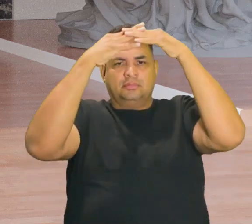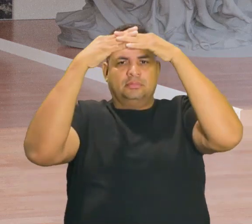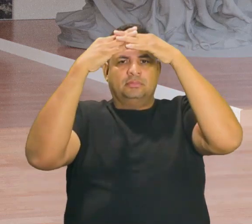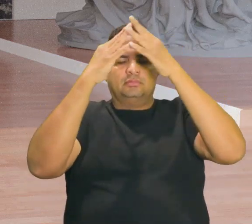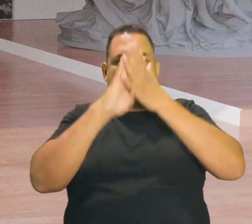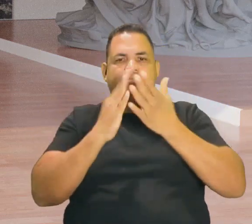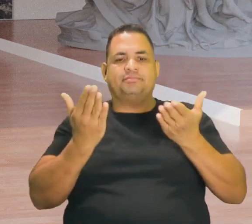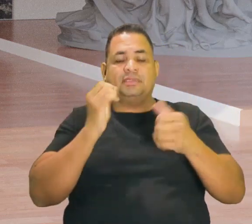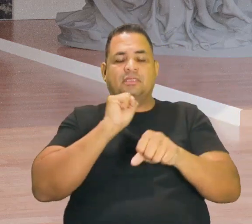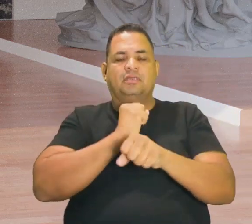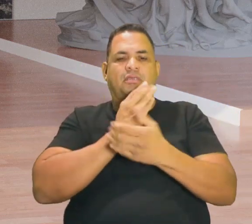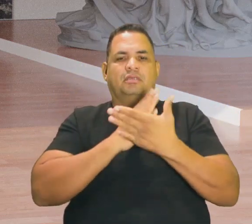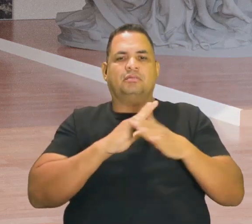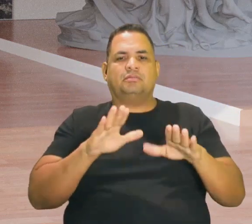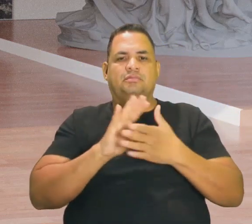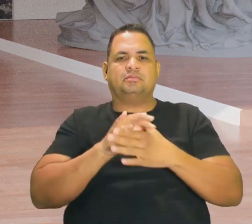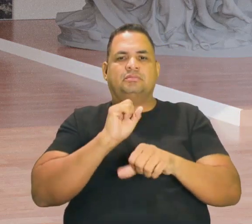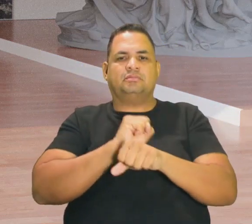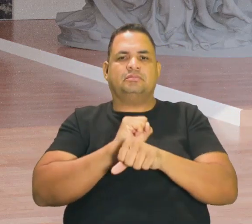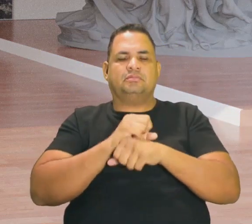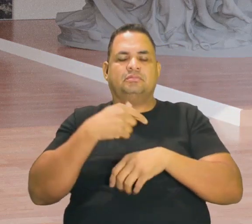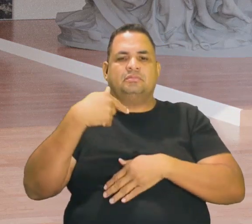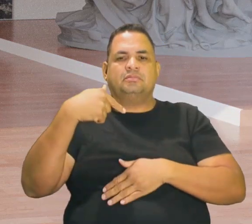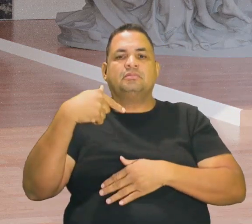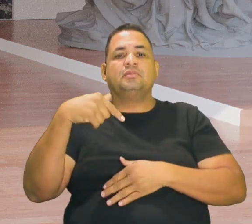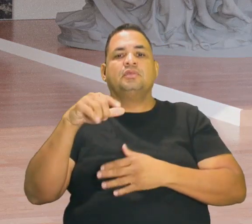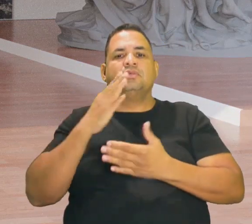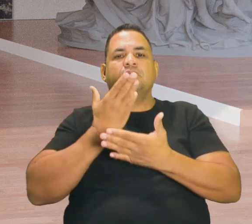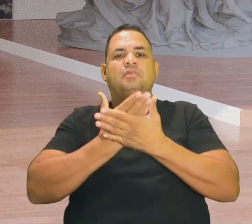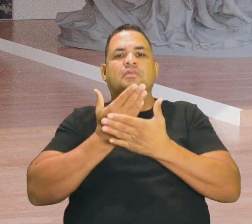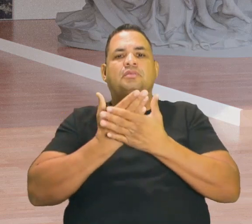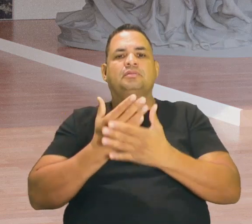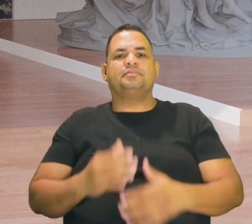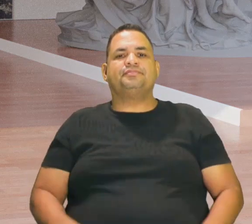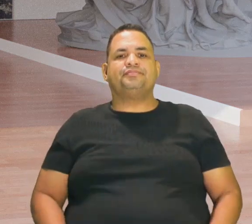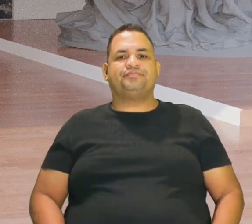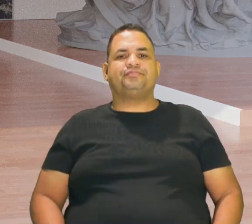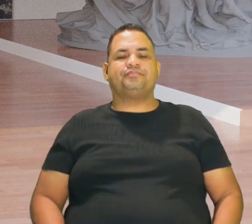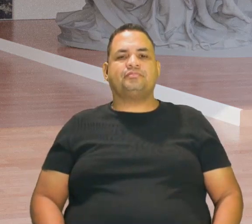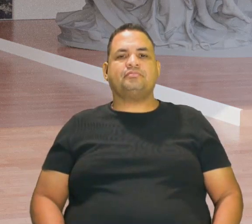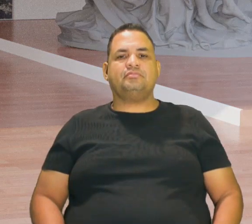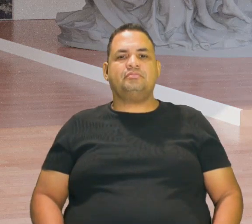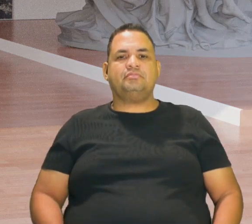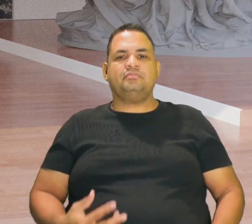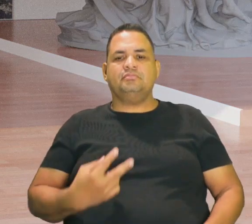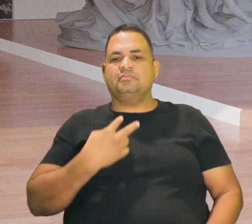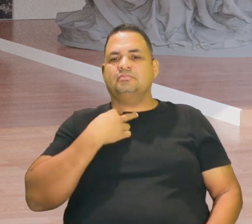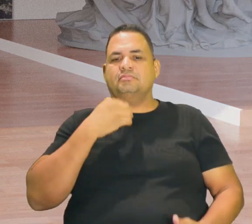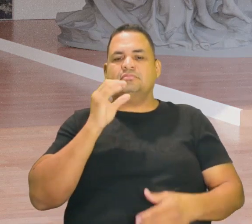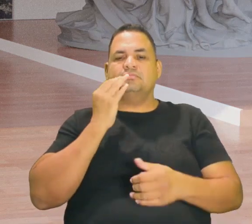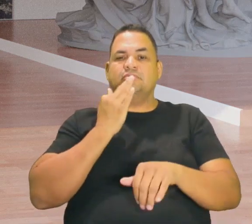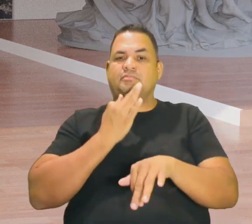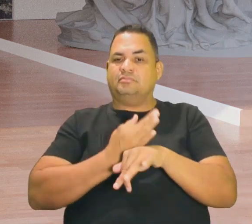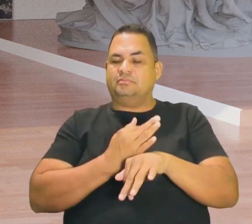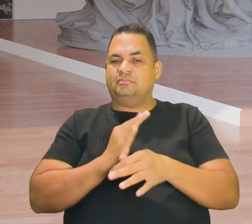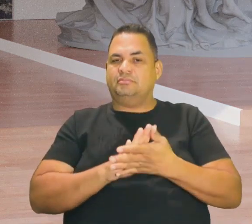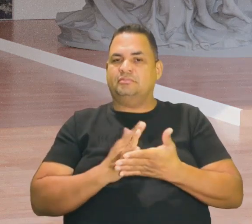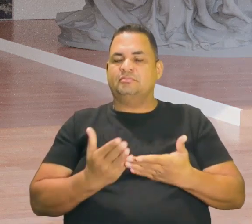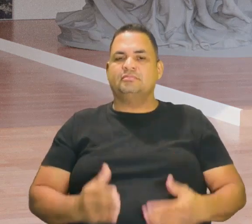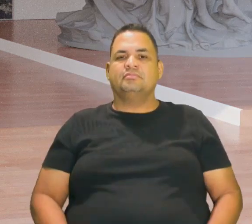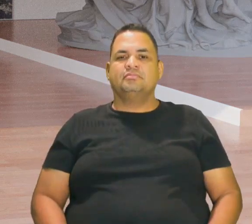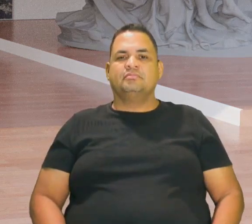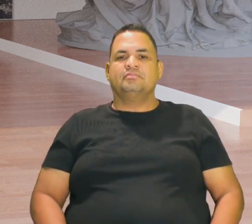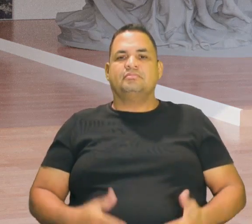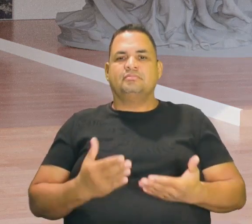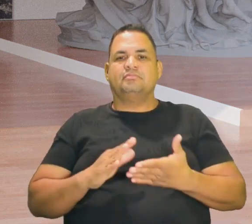Fico por aqui aguardo vocês nas próximas aulas e nada de faltar as aulas viu deixar de assistir as